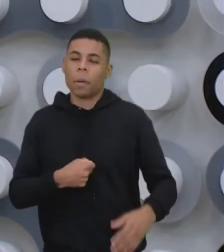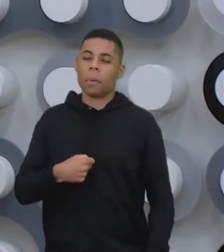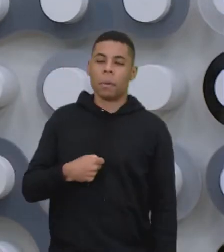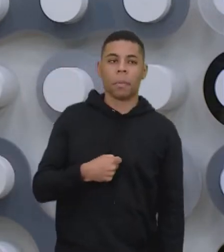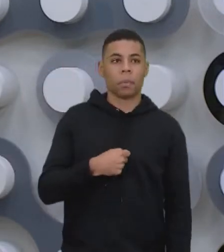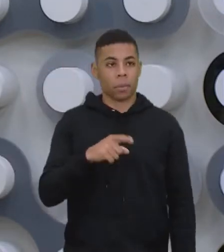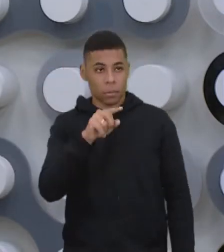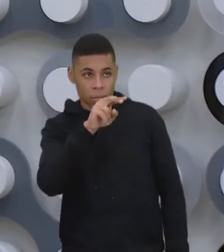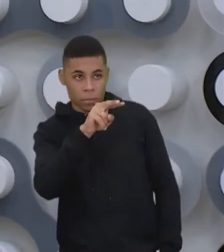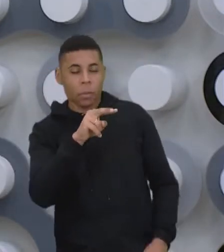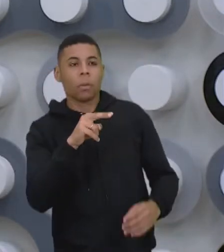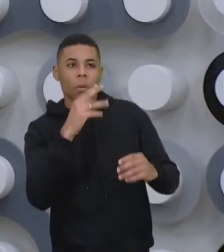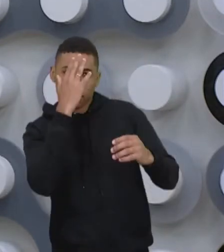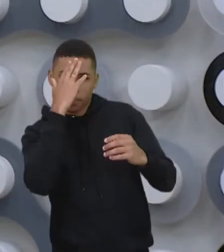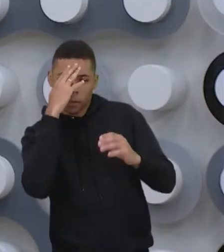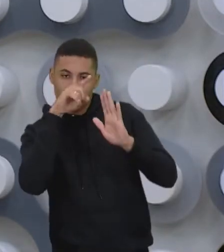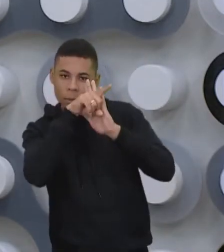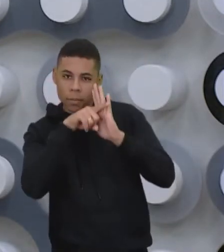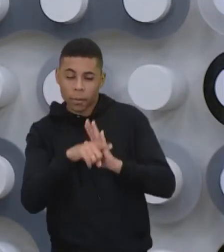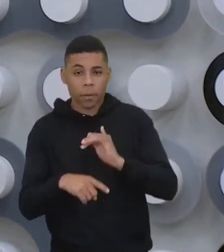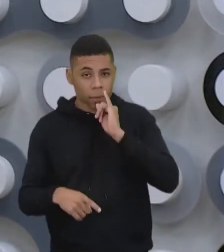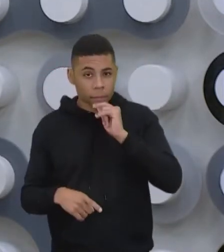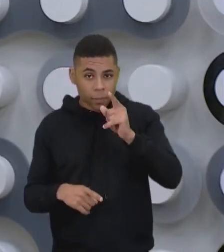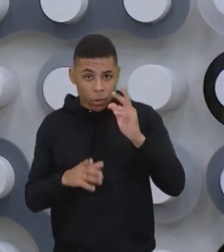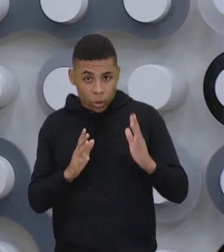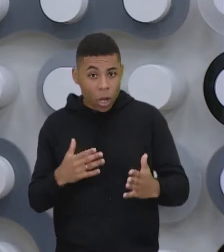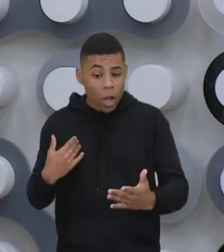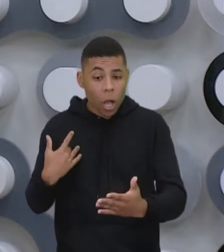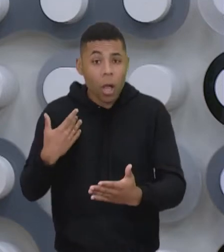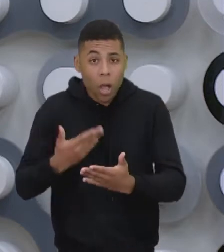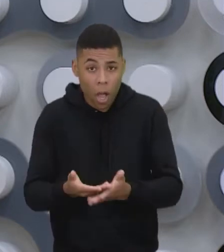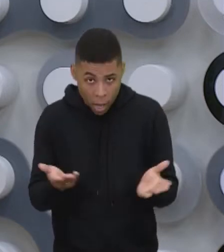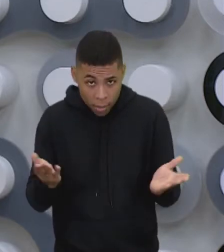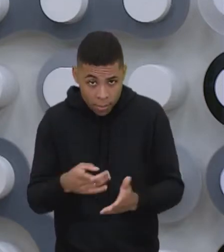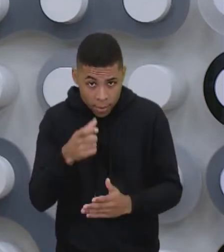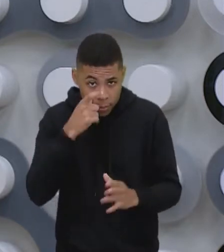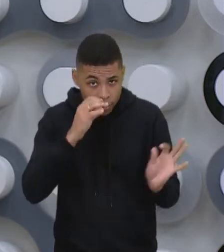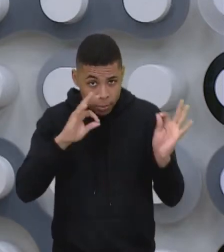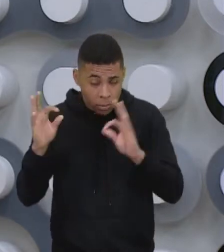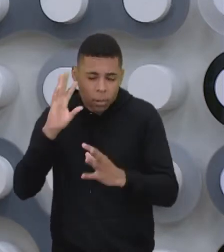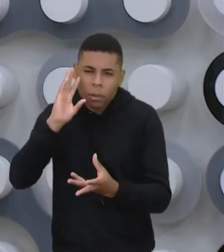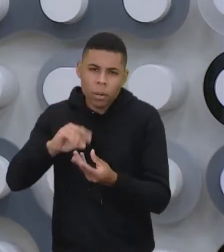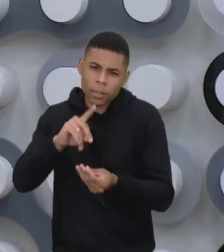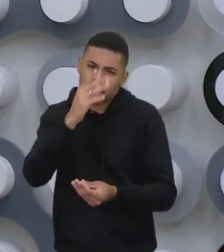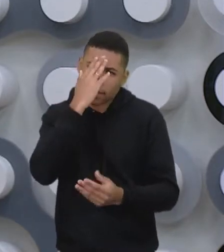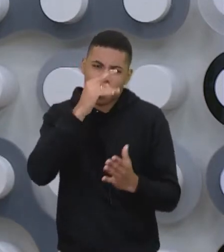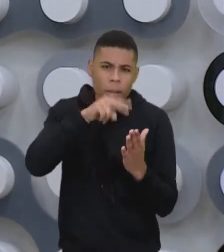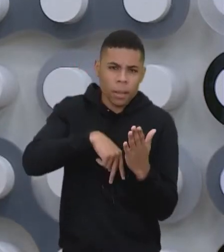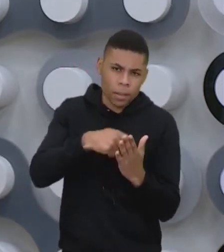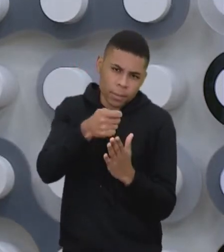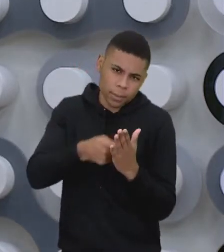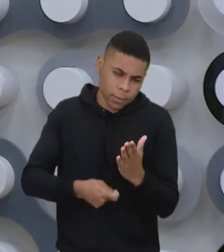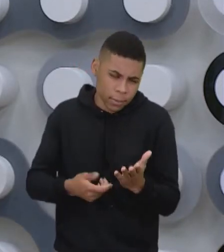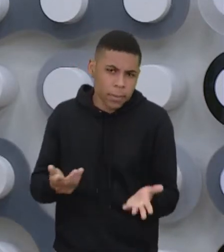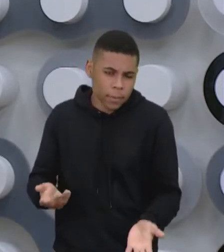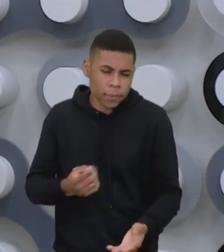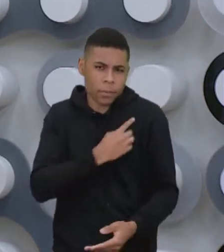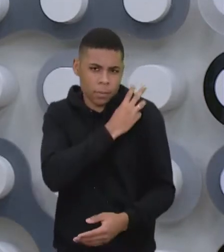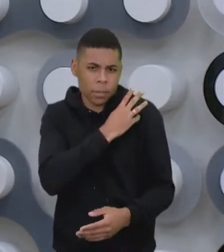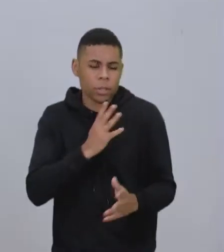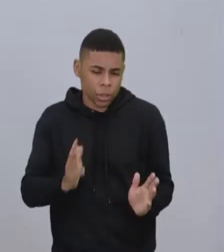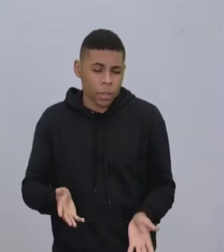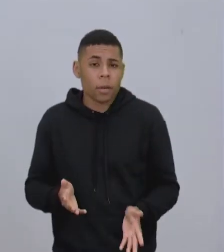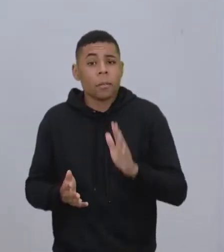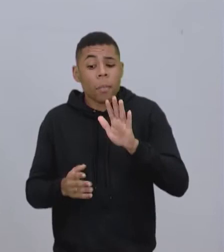tese, se você chegou até aqui na segunda série do ensino médio, você sabe ler e escrever. Mas saber ler e escrever hoje, em 2022,